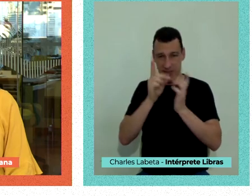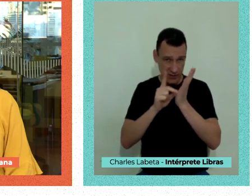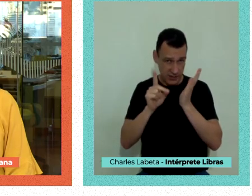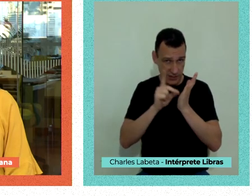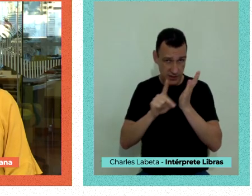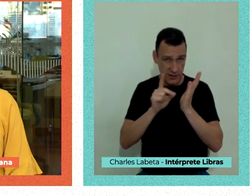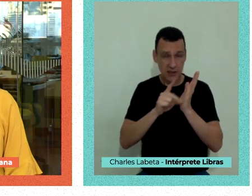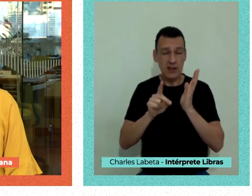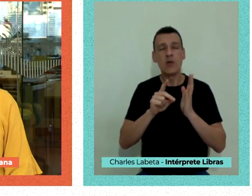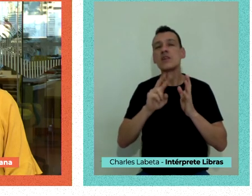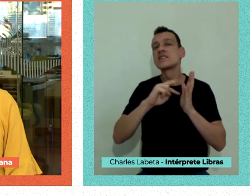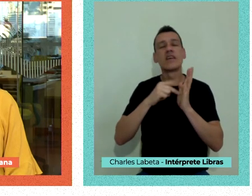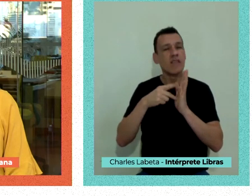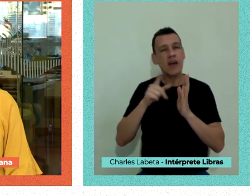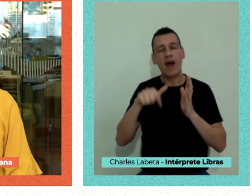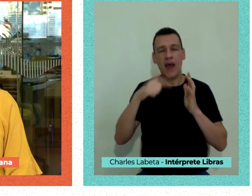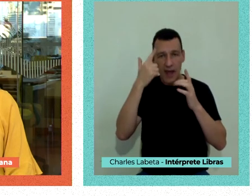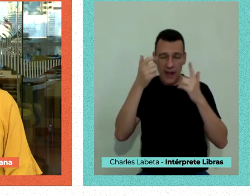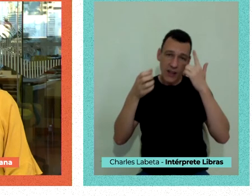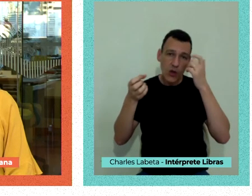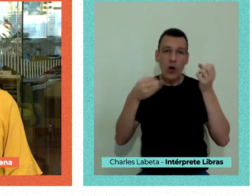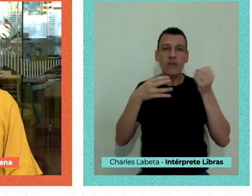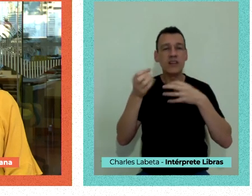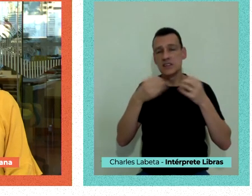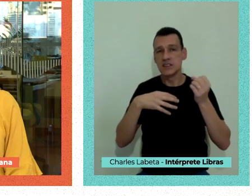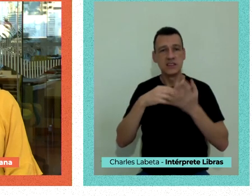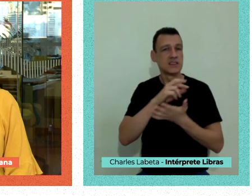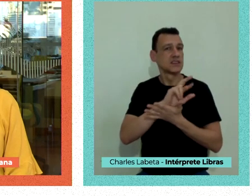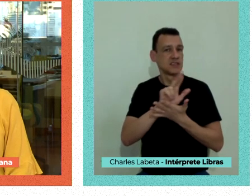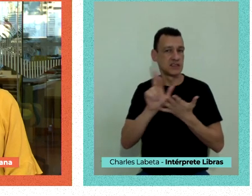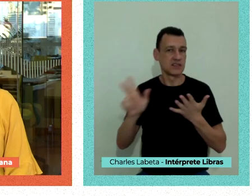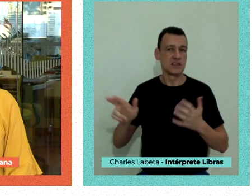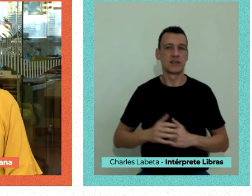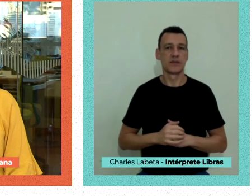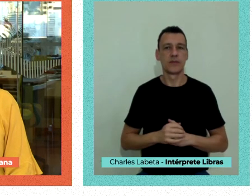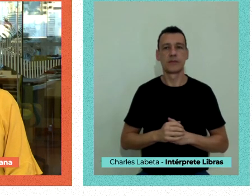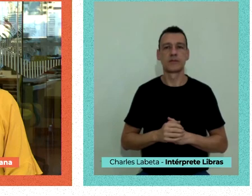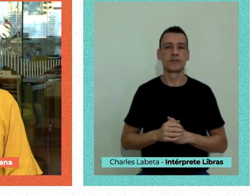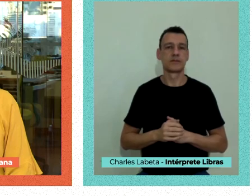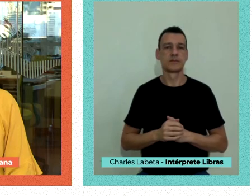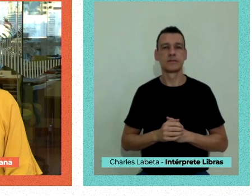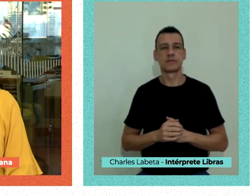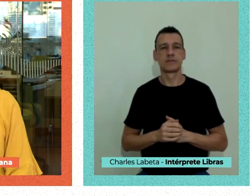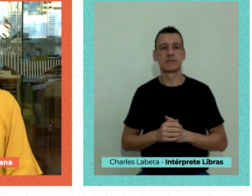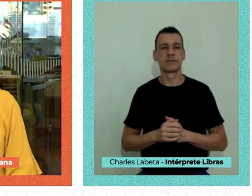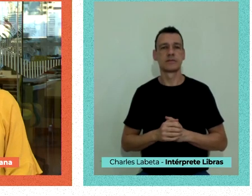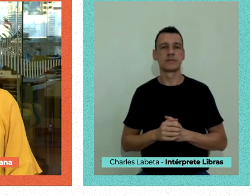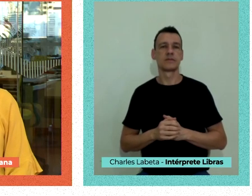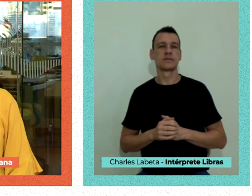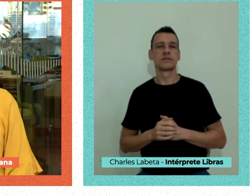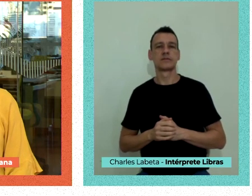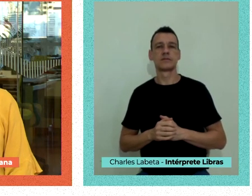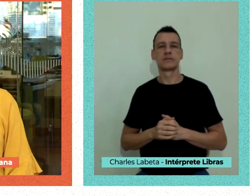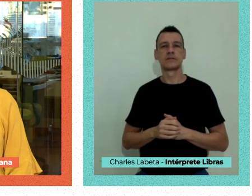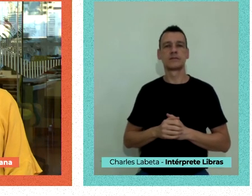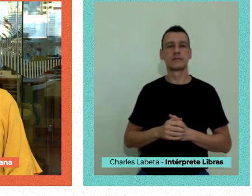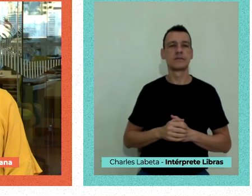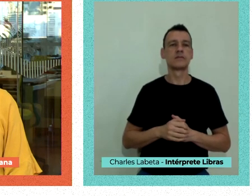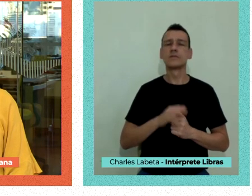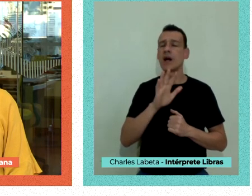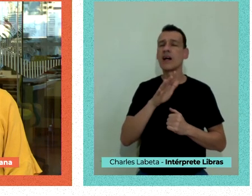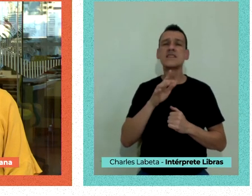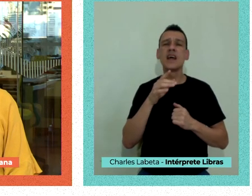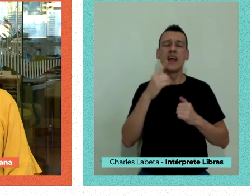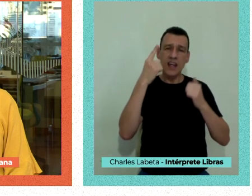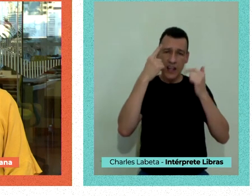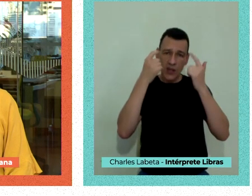com a inovação, né? Quando a gente pensa em tecnologia, a gente pensa em inovação. Mas inovação, na